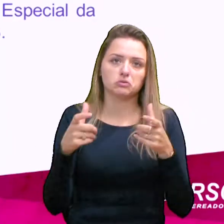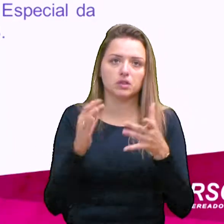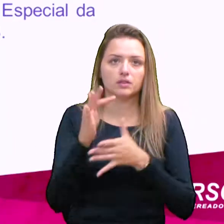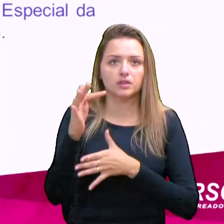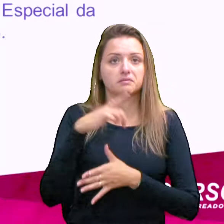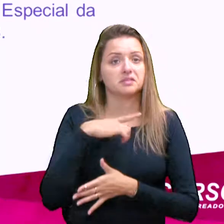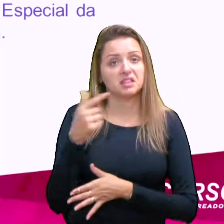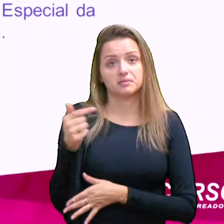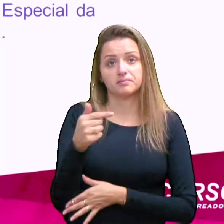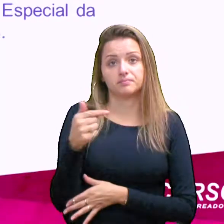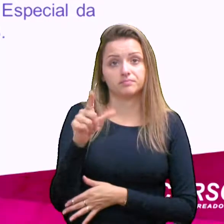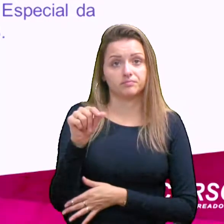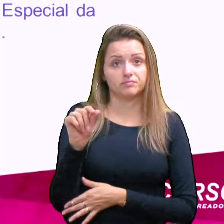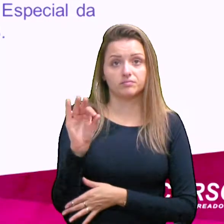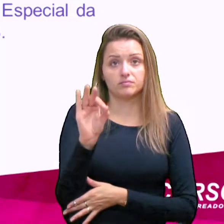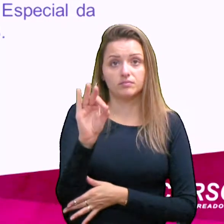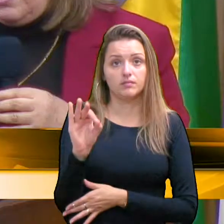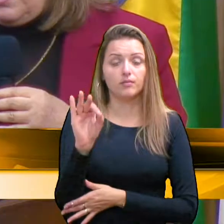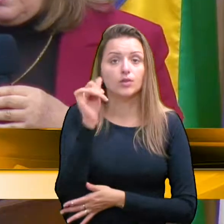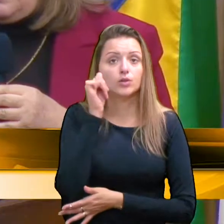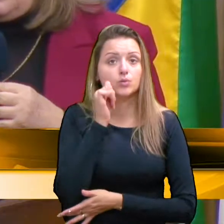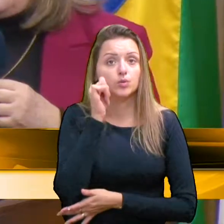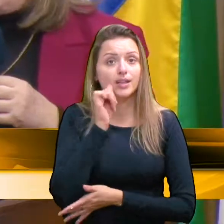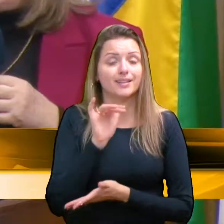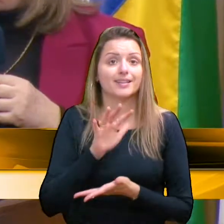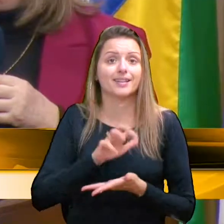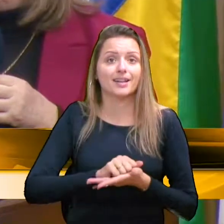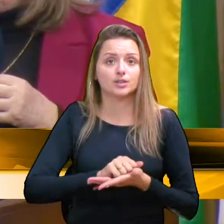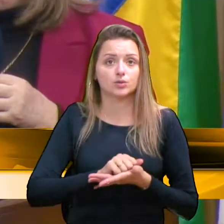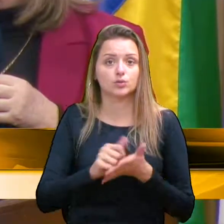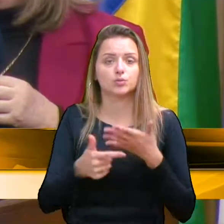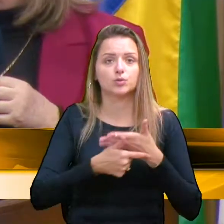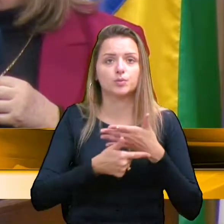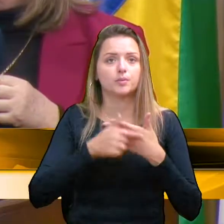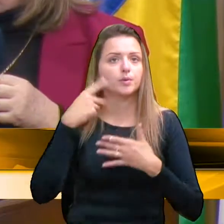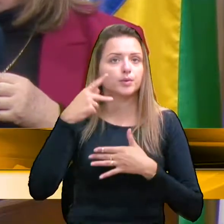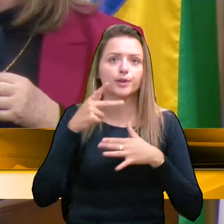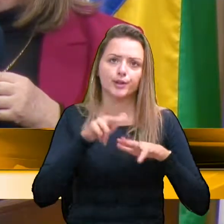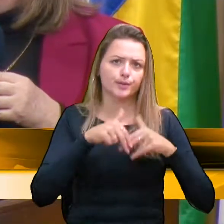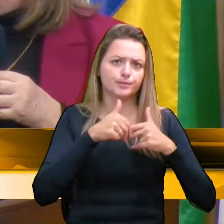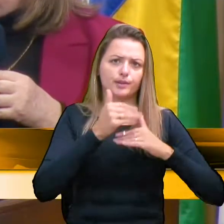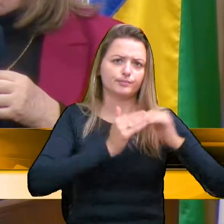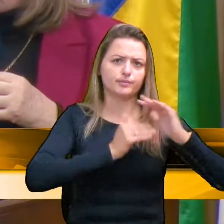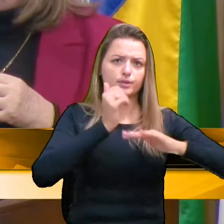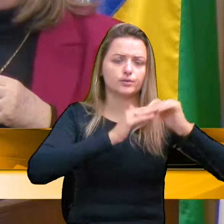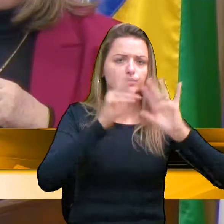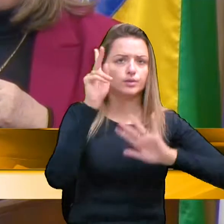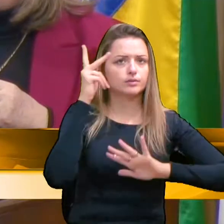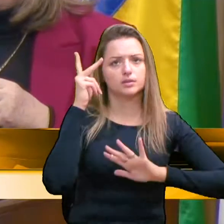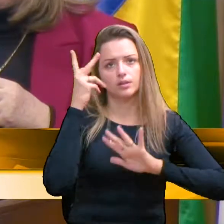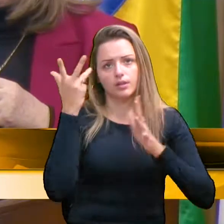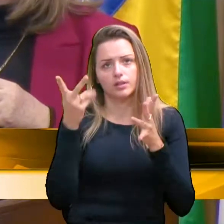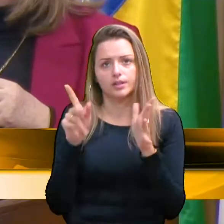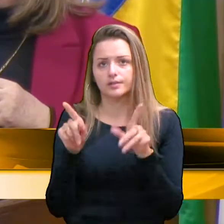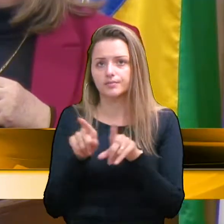de 10%, né, de mulheres, em face de toda uma construção histórica, também da dupla jornada de